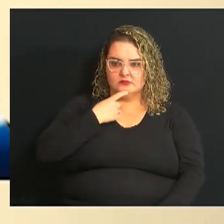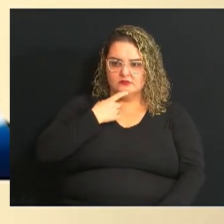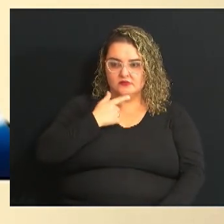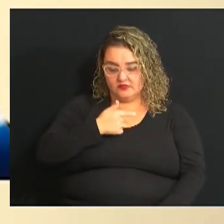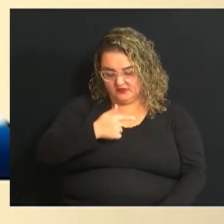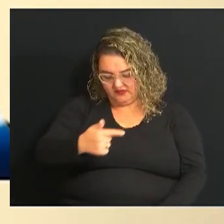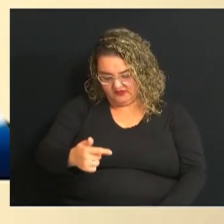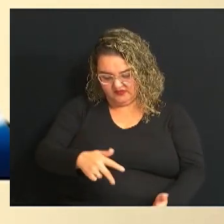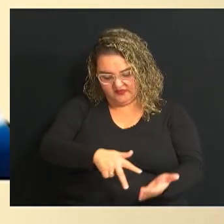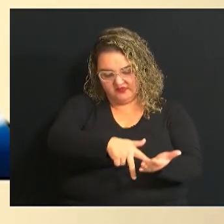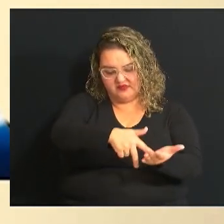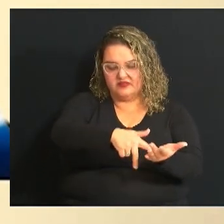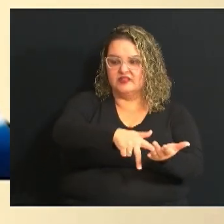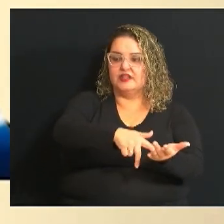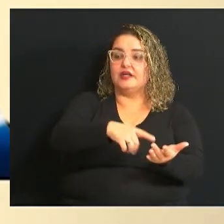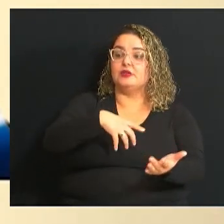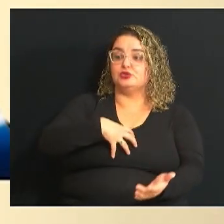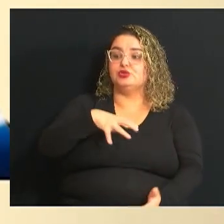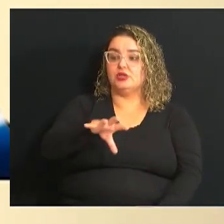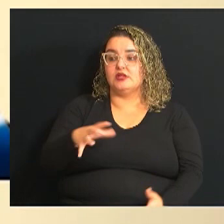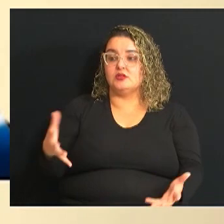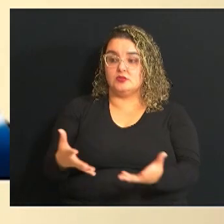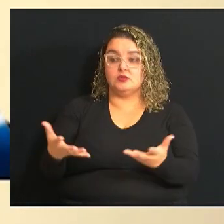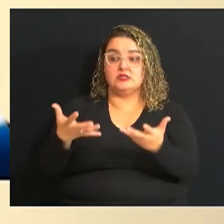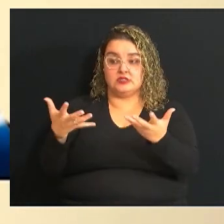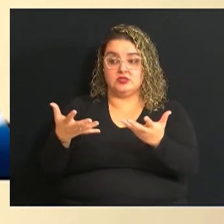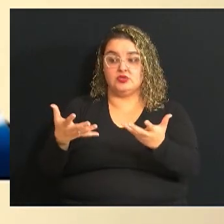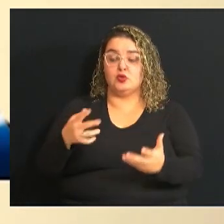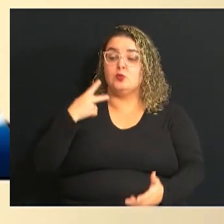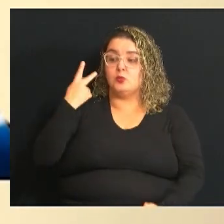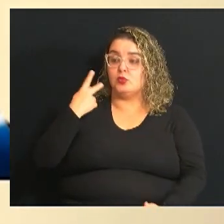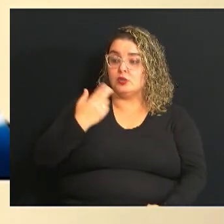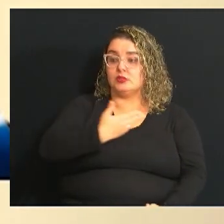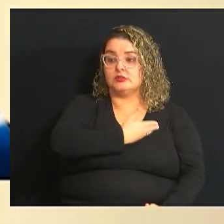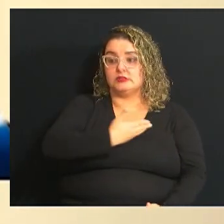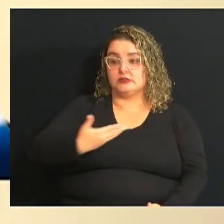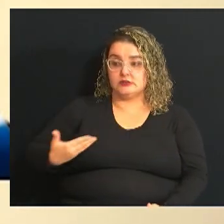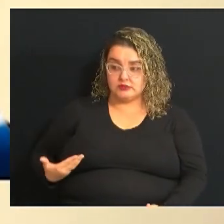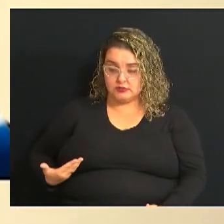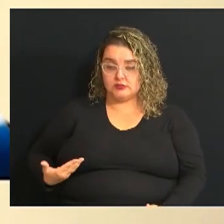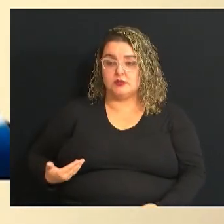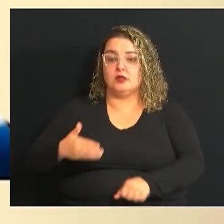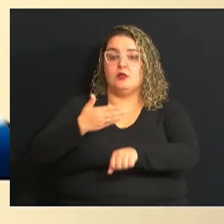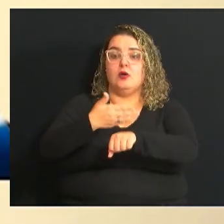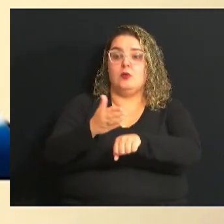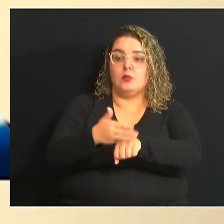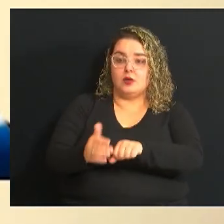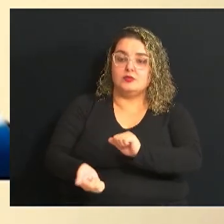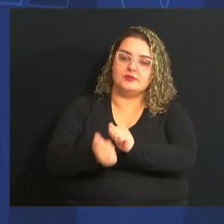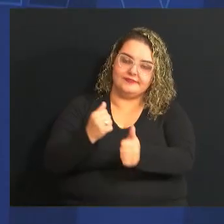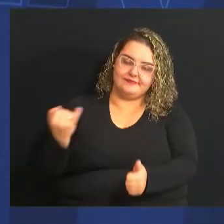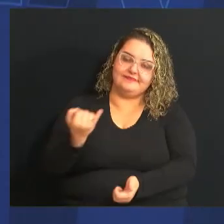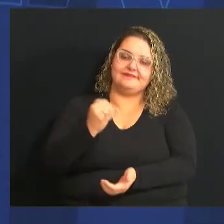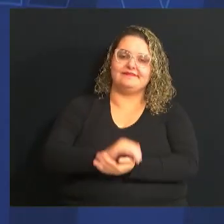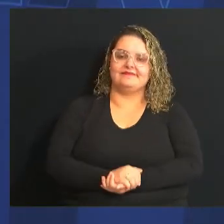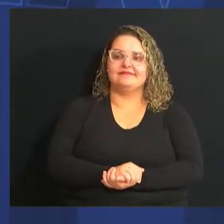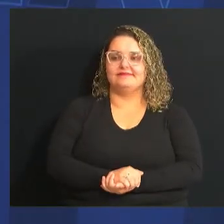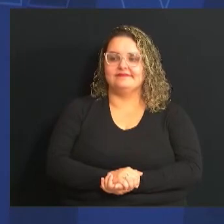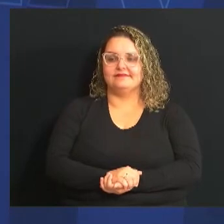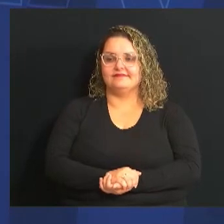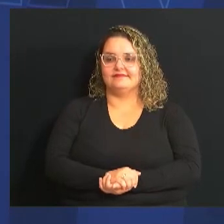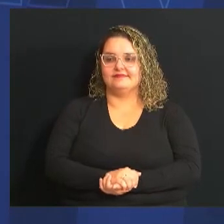jovens e associações que quiseram, em razão da implementação, fomentar a prática do esporte,